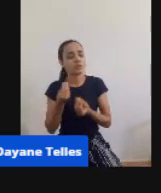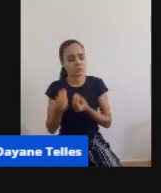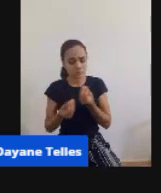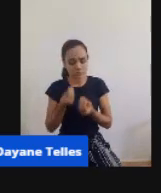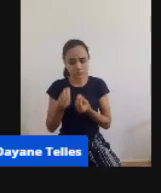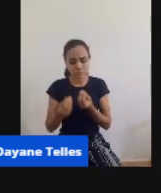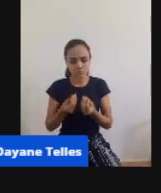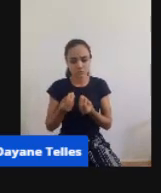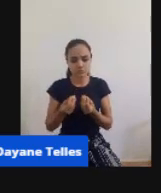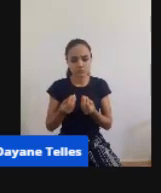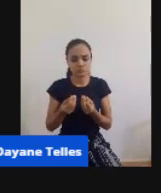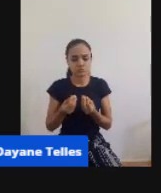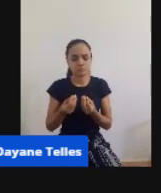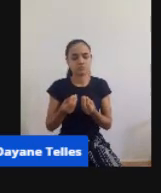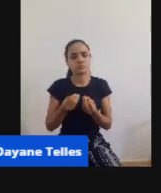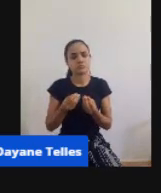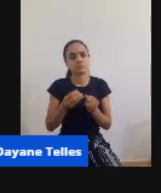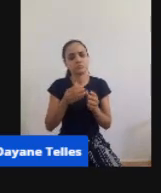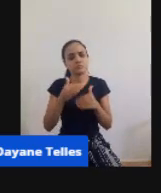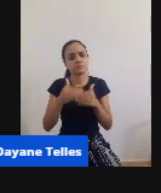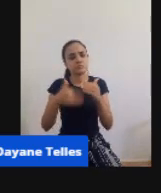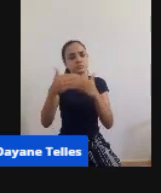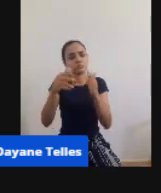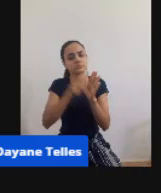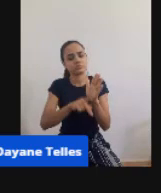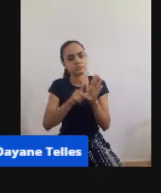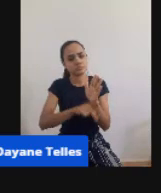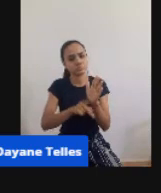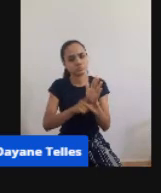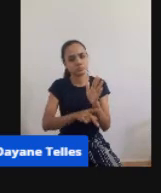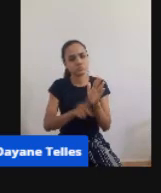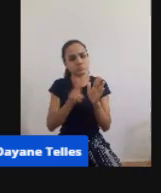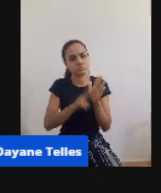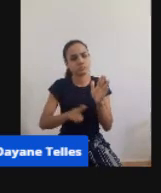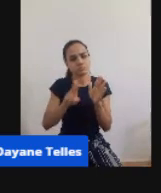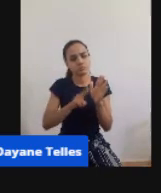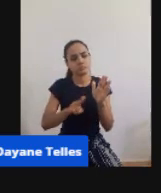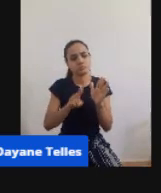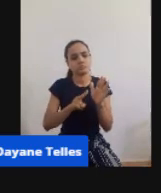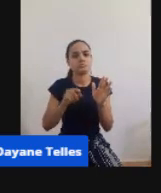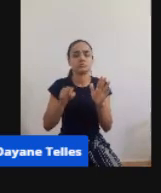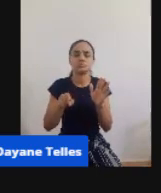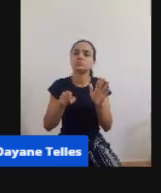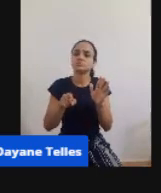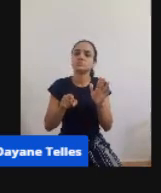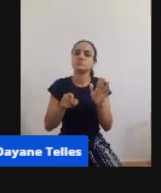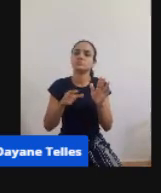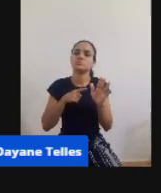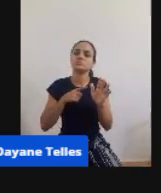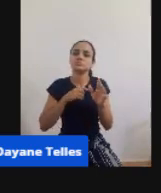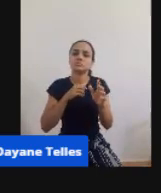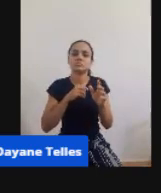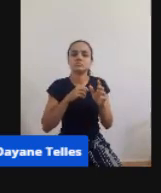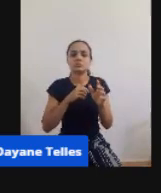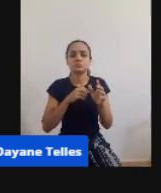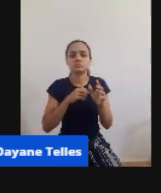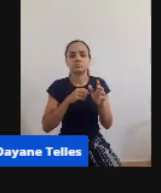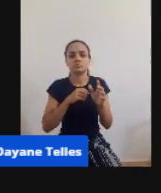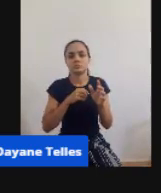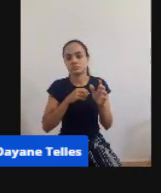atividade especificamente, ela está solicitando conhecimentos de propriedades de potência ou propriedades de raiz.